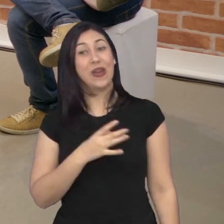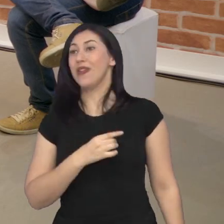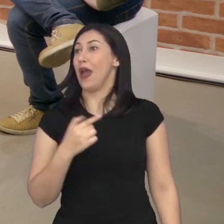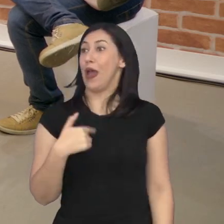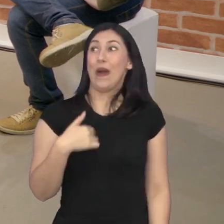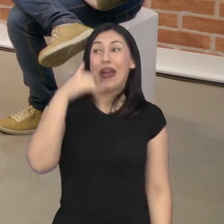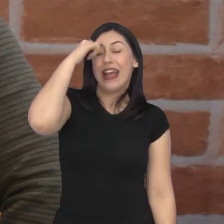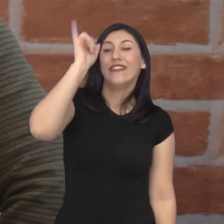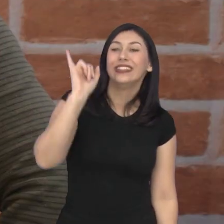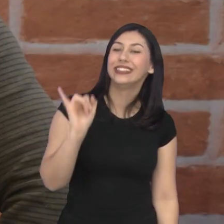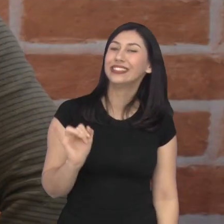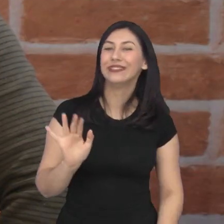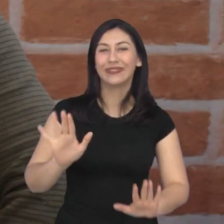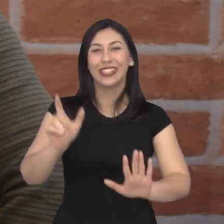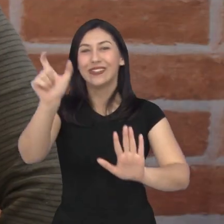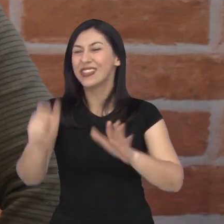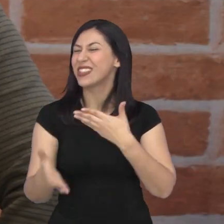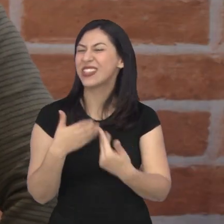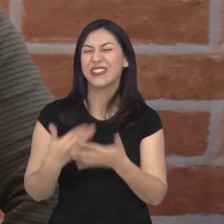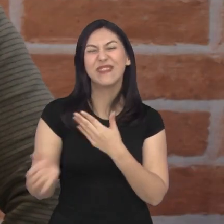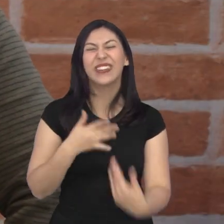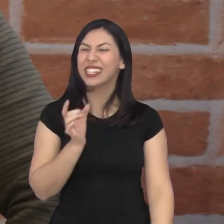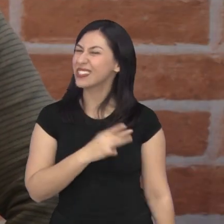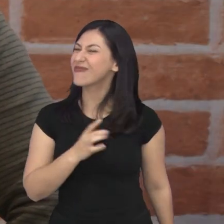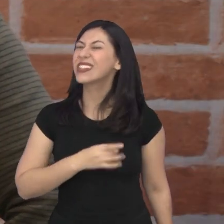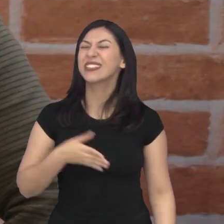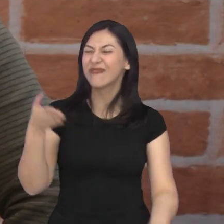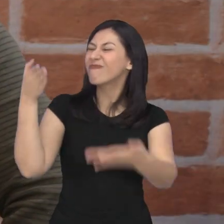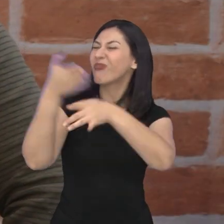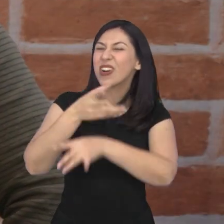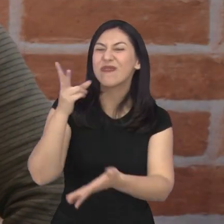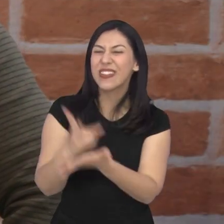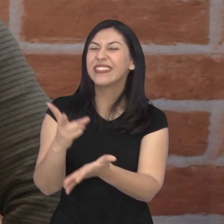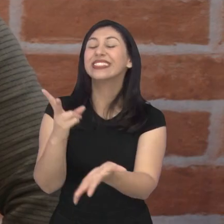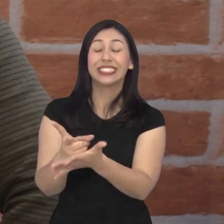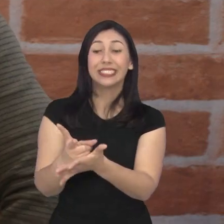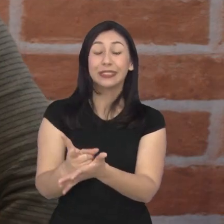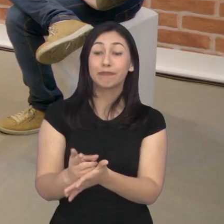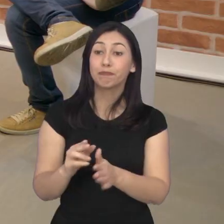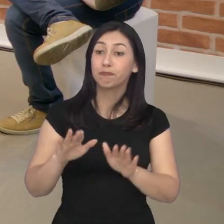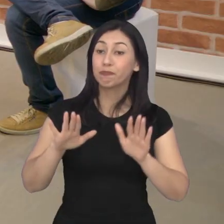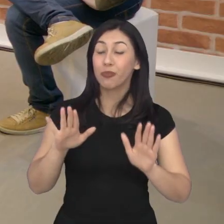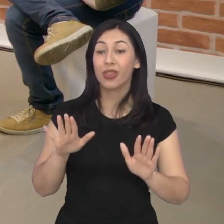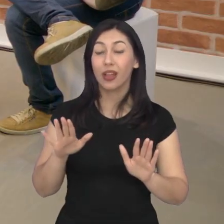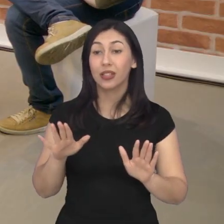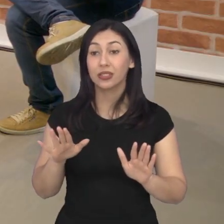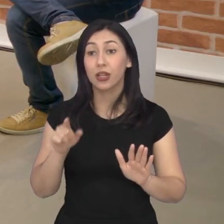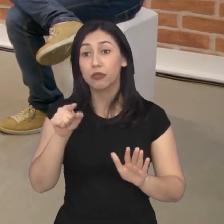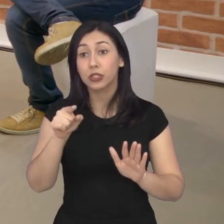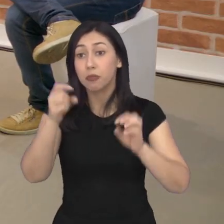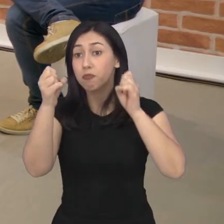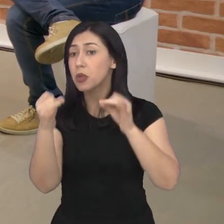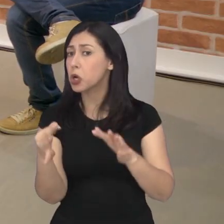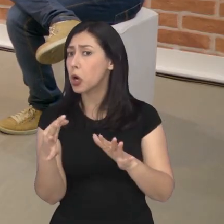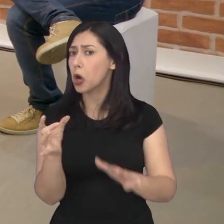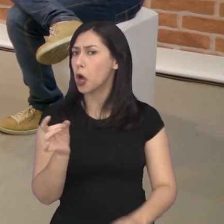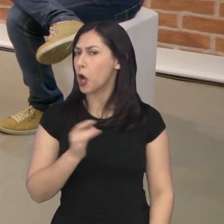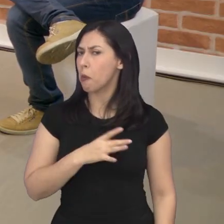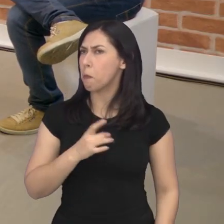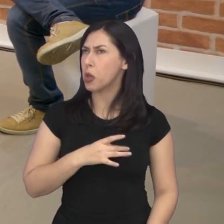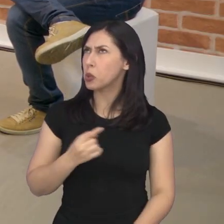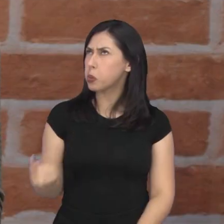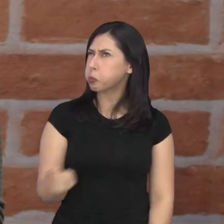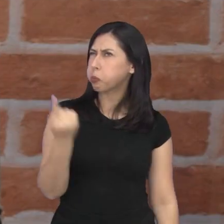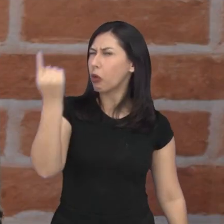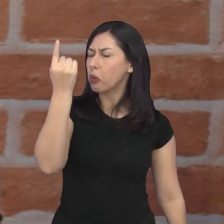faço. É o exemplo da pessoa que não interessa o medo, vai lá e faz, isso que é importante, né? Mas você falou aí, não tem medo da